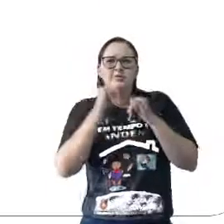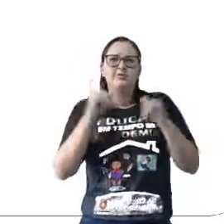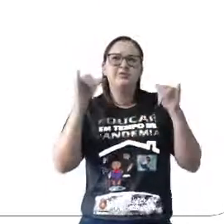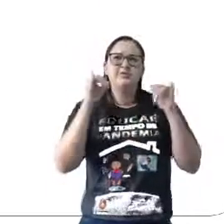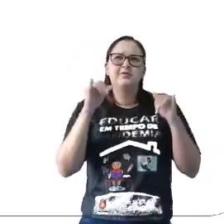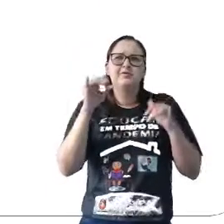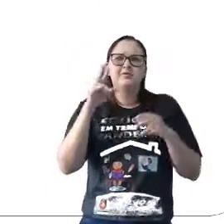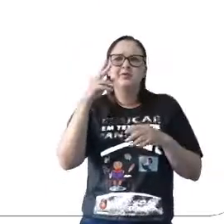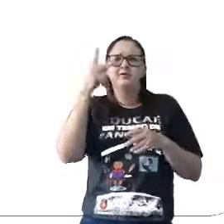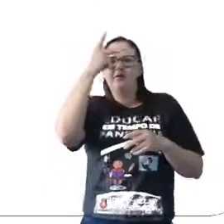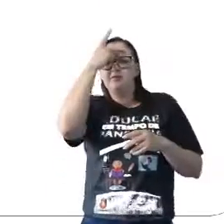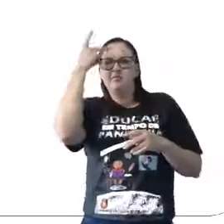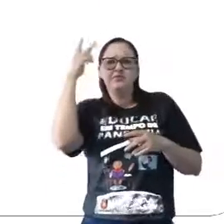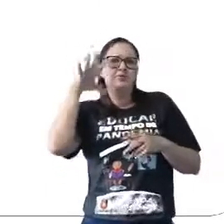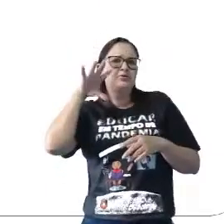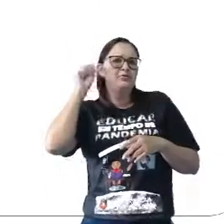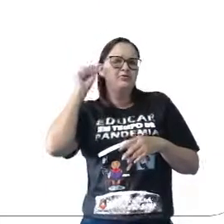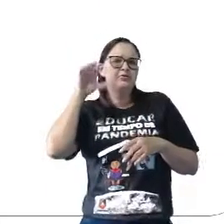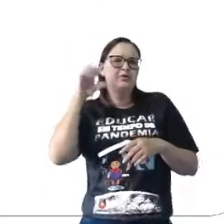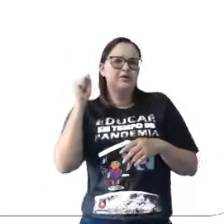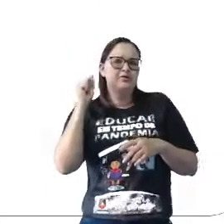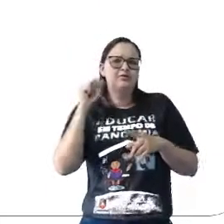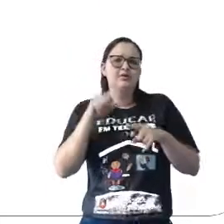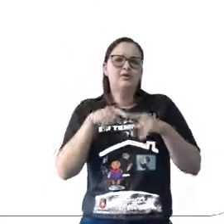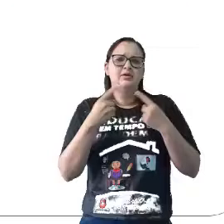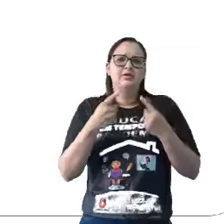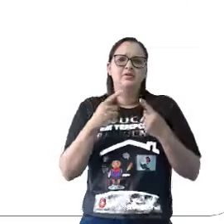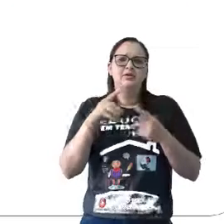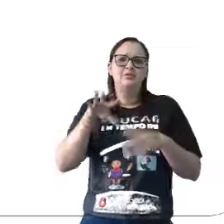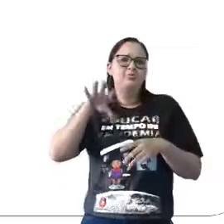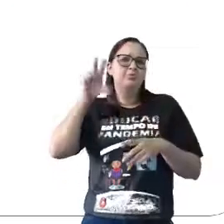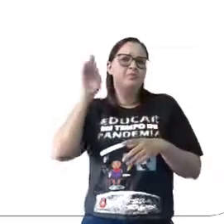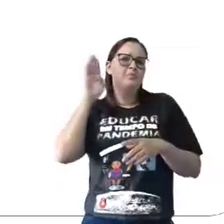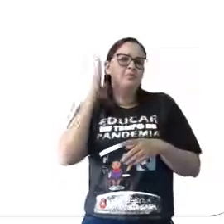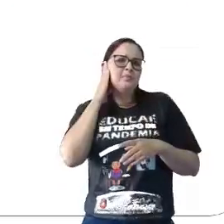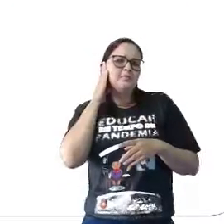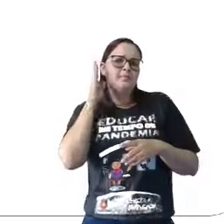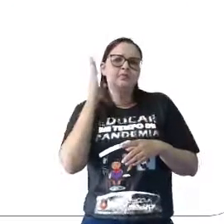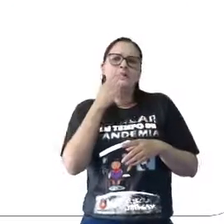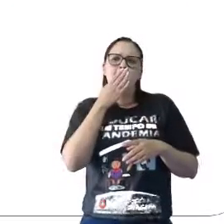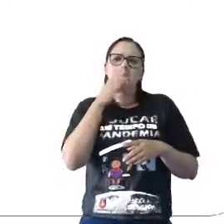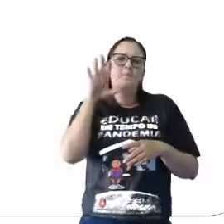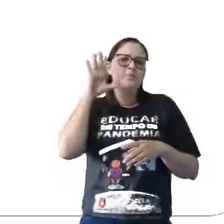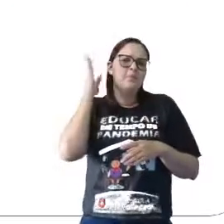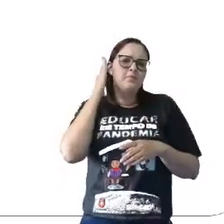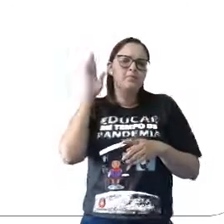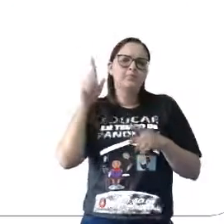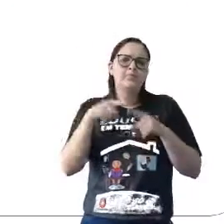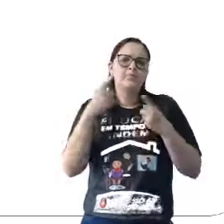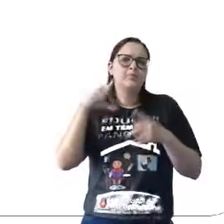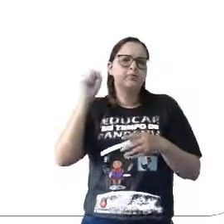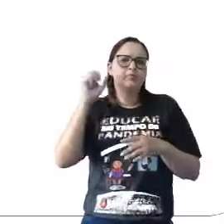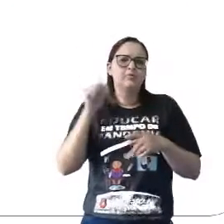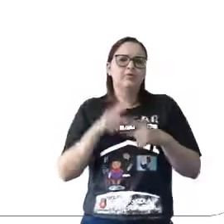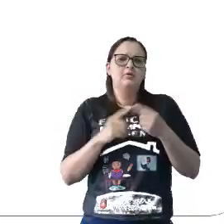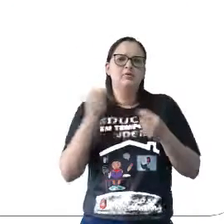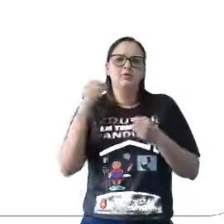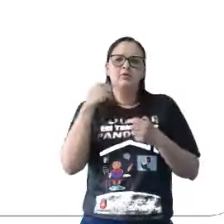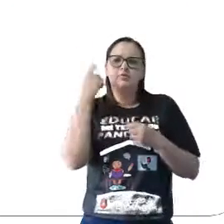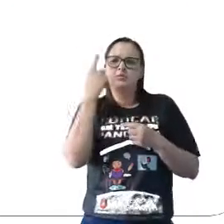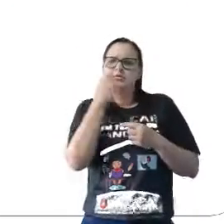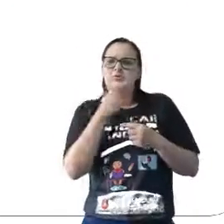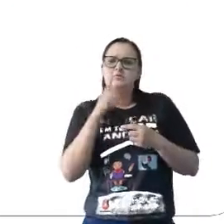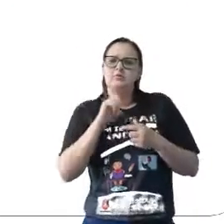que eu escutei o que ninguém dizia? Eu não vou me adaptar. Eu não tenho mais a cara que eu tinha.